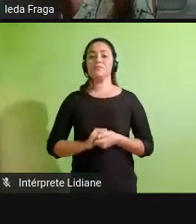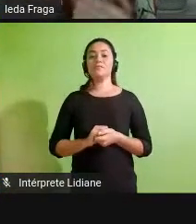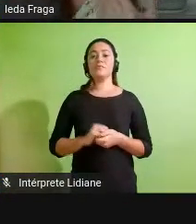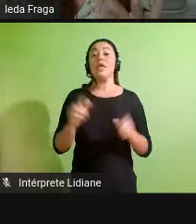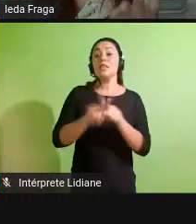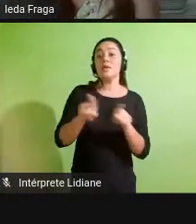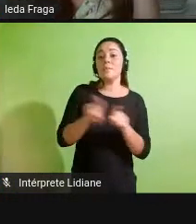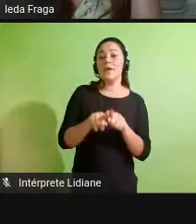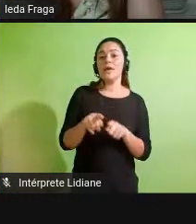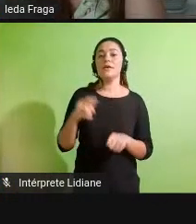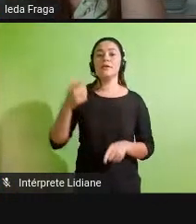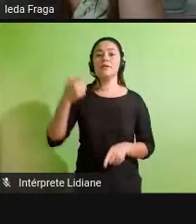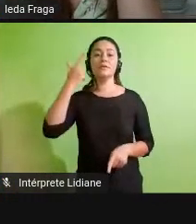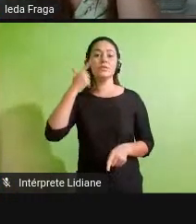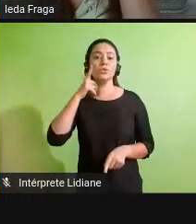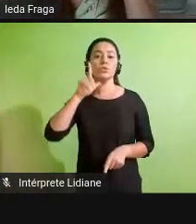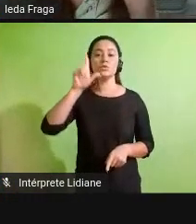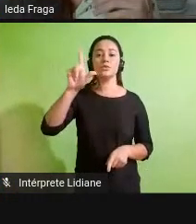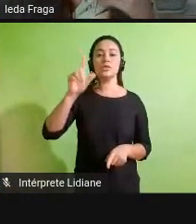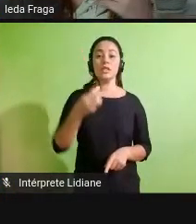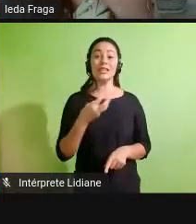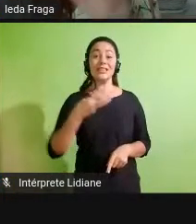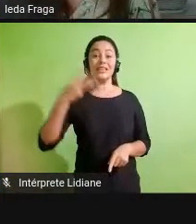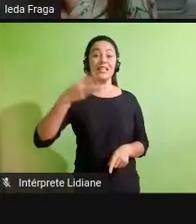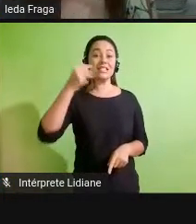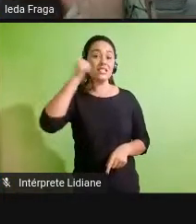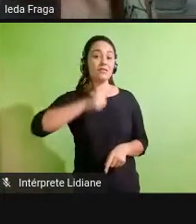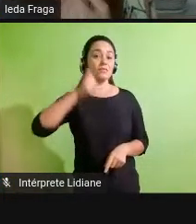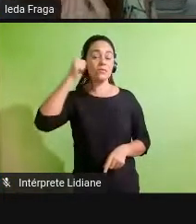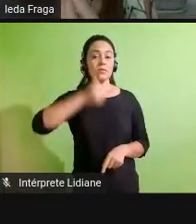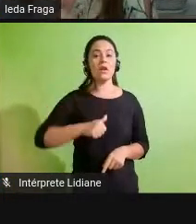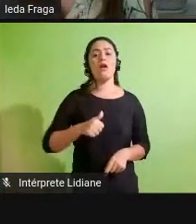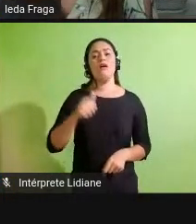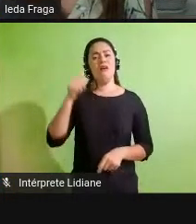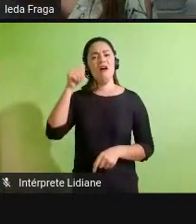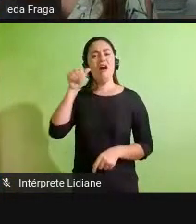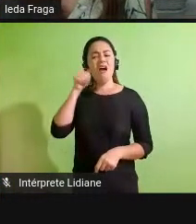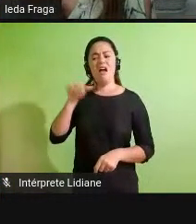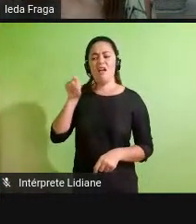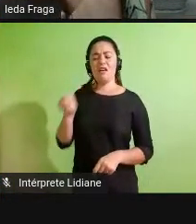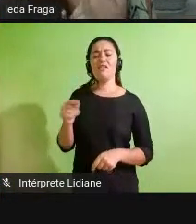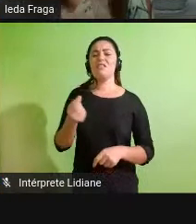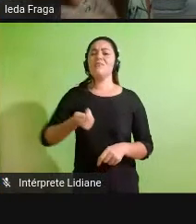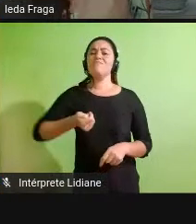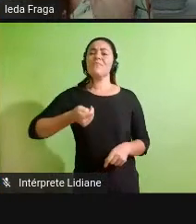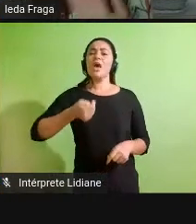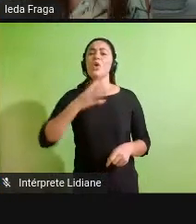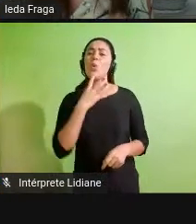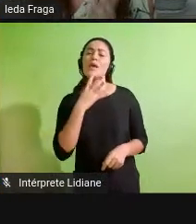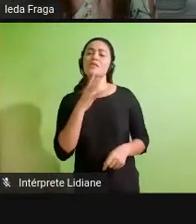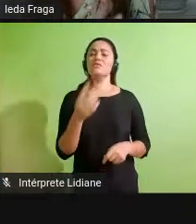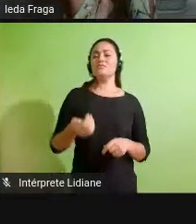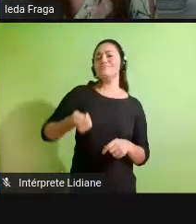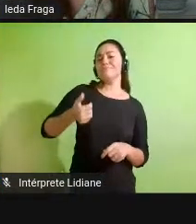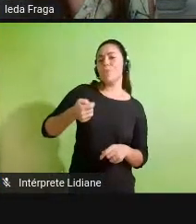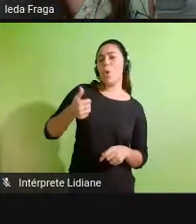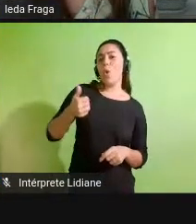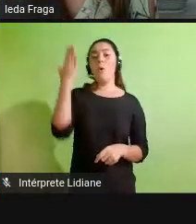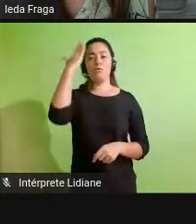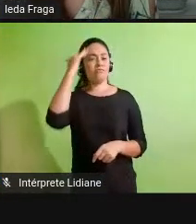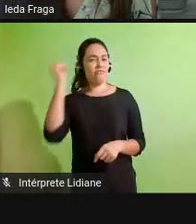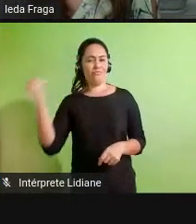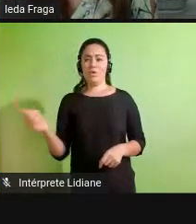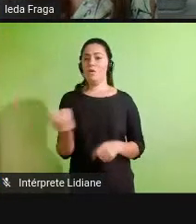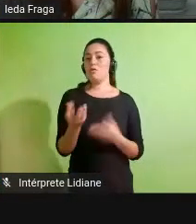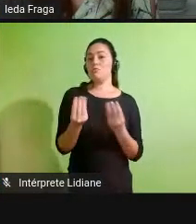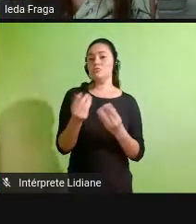ser pouco conhecida, mas é apontada por diversos pesquisadores como grande influência na construção da teoria da